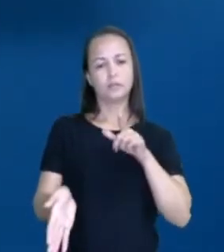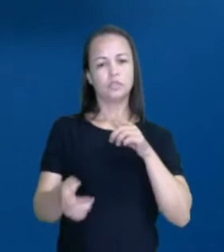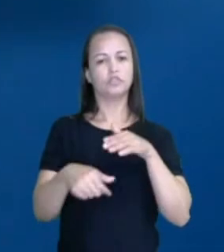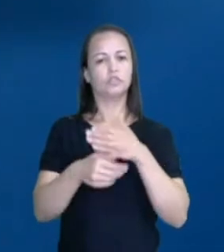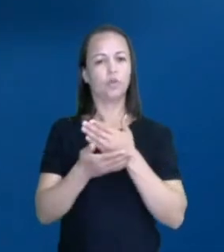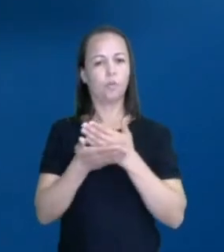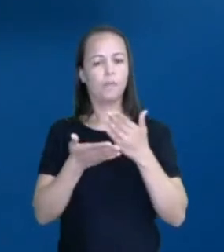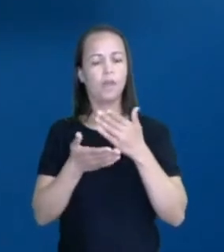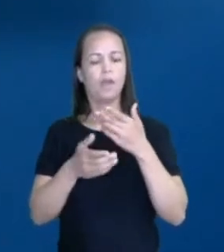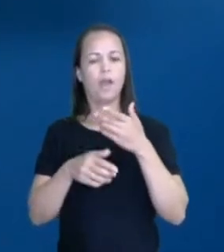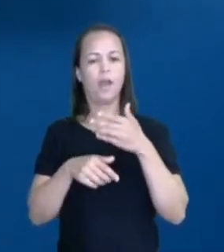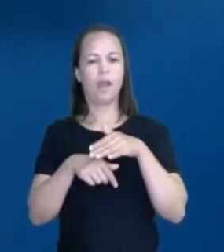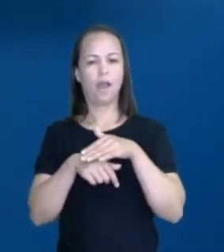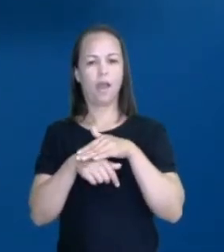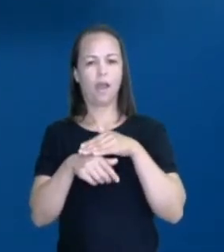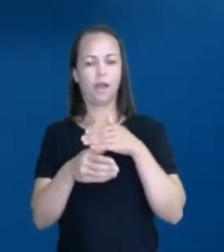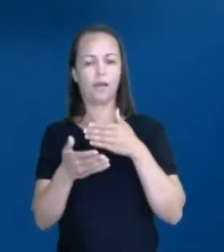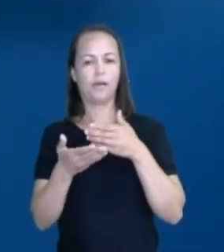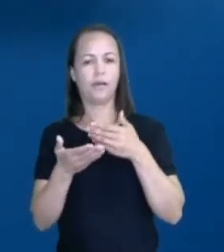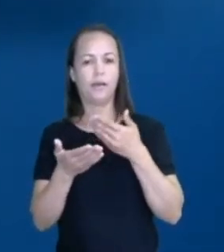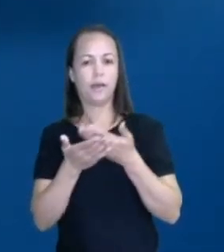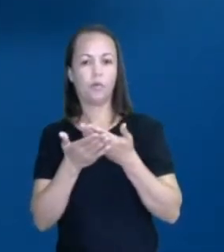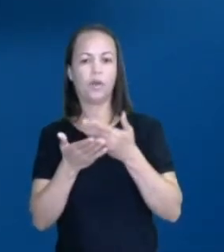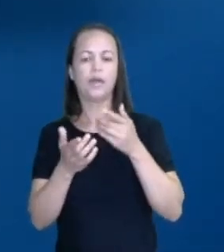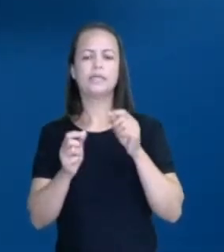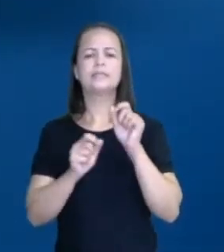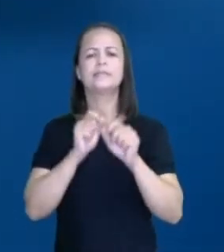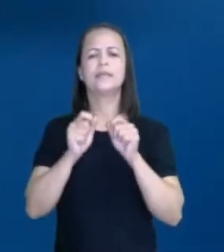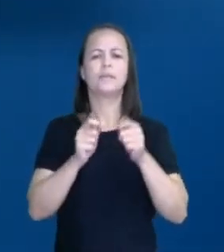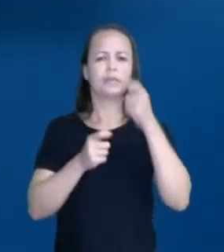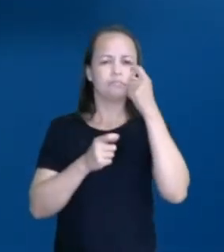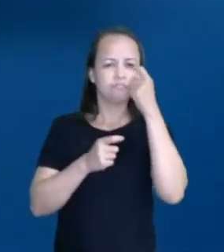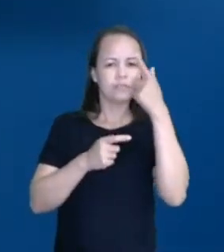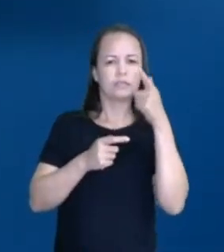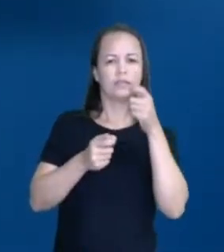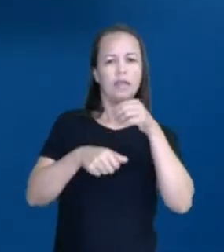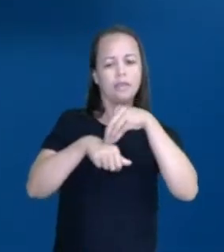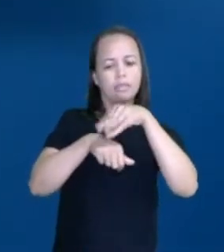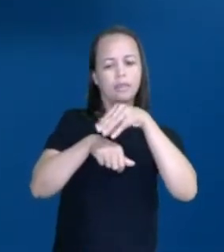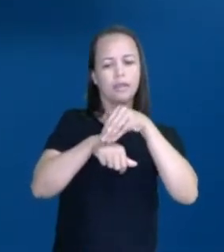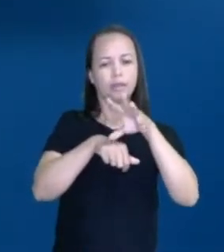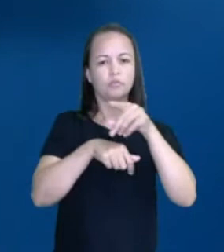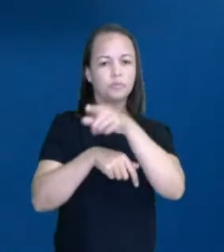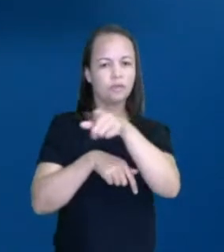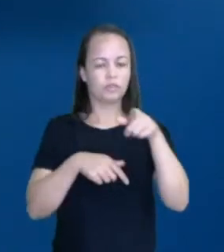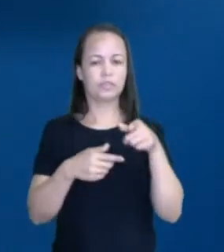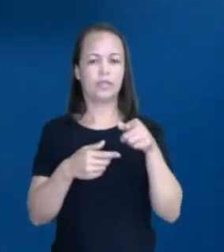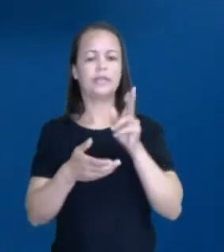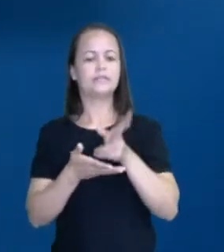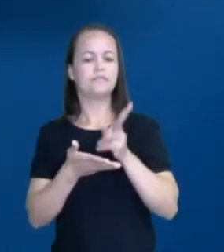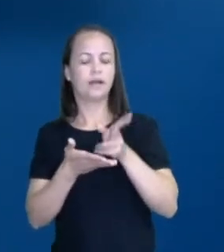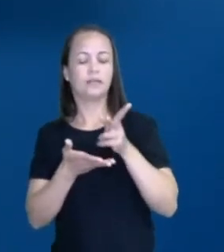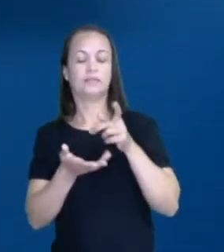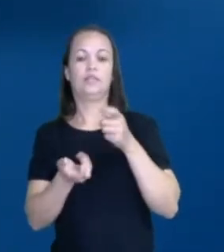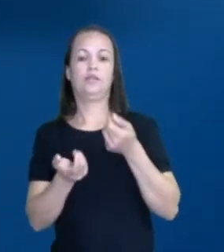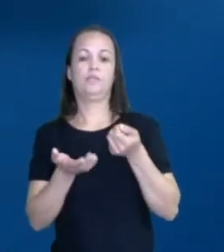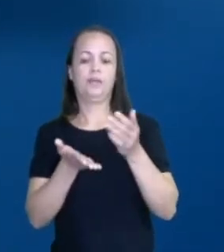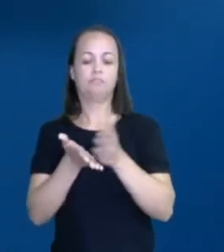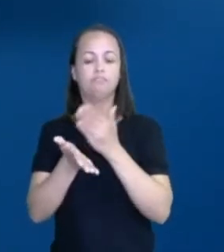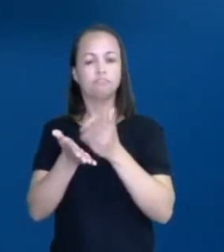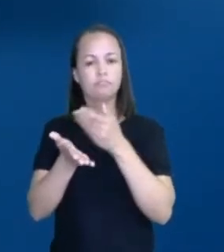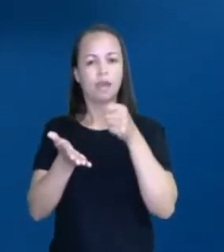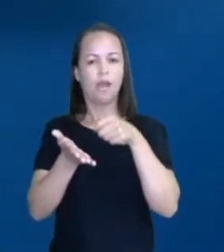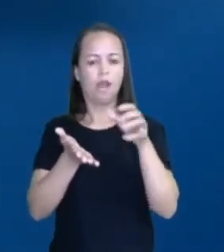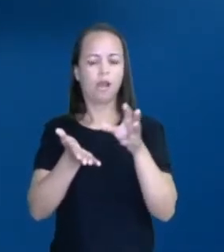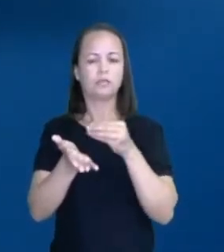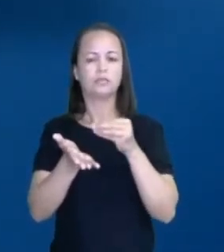aula, eu sempre trago essas dicas para vocês, né? Então façam sempre as suas anotações e